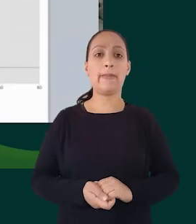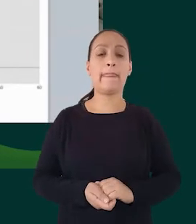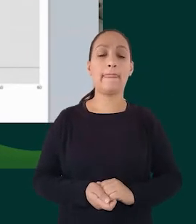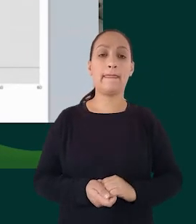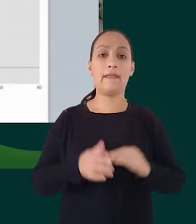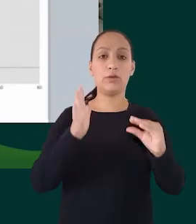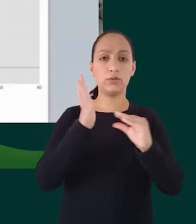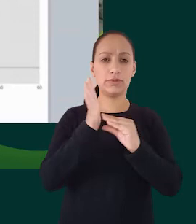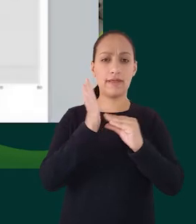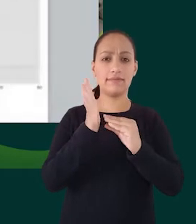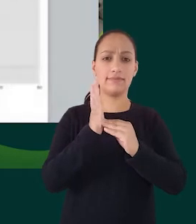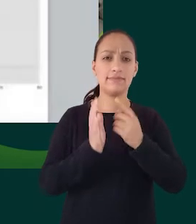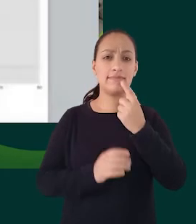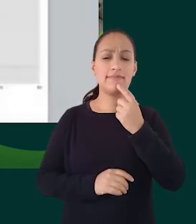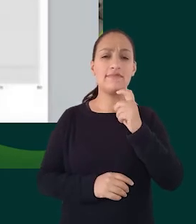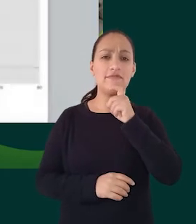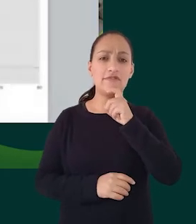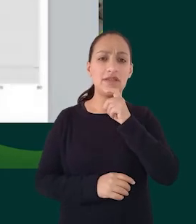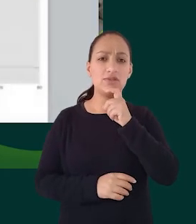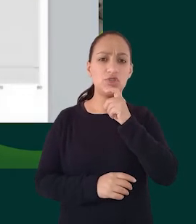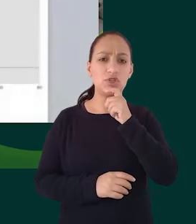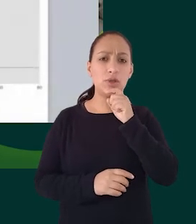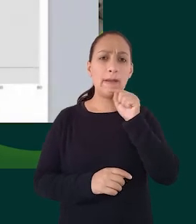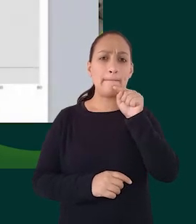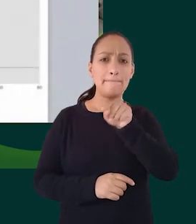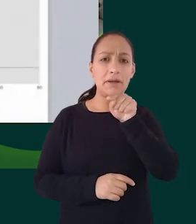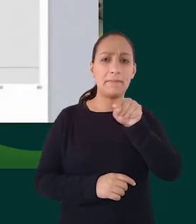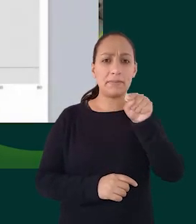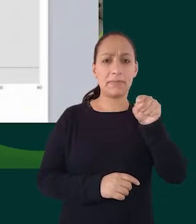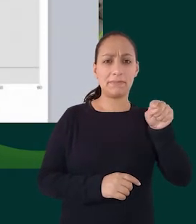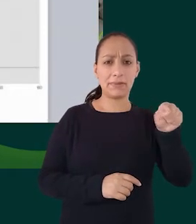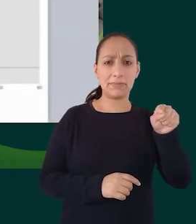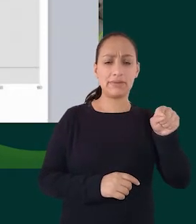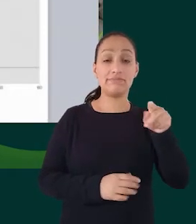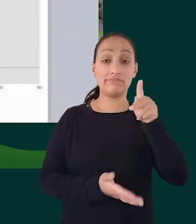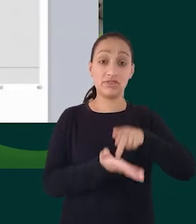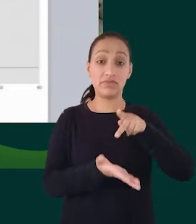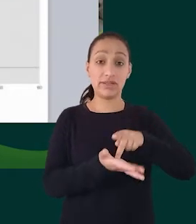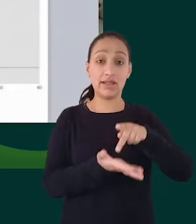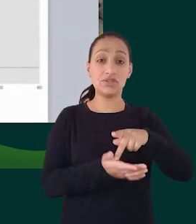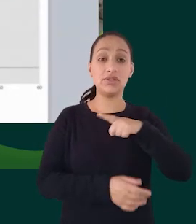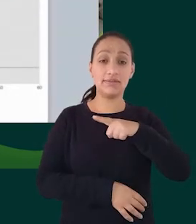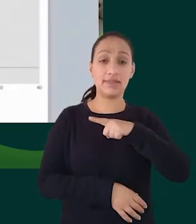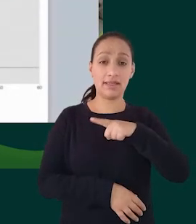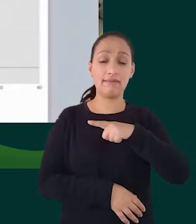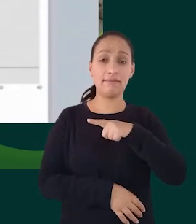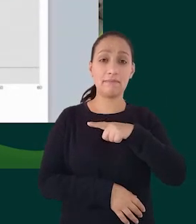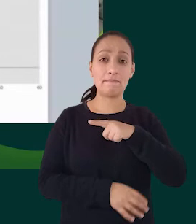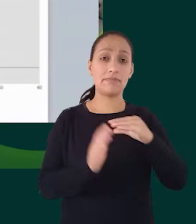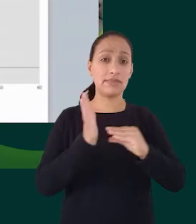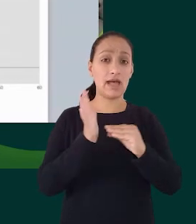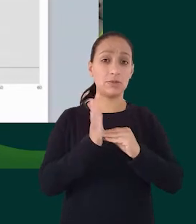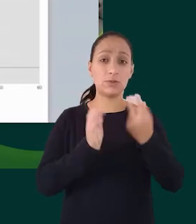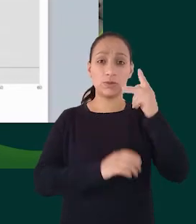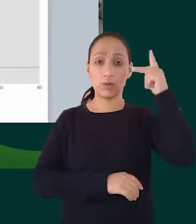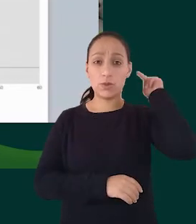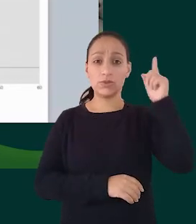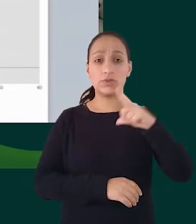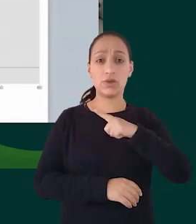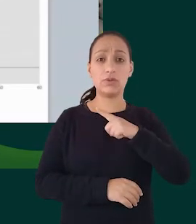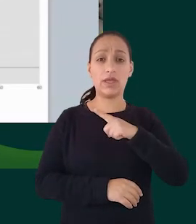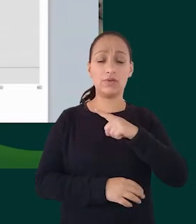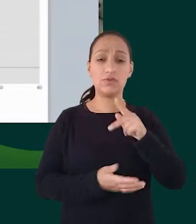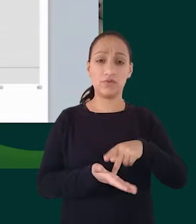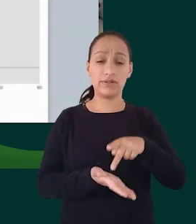Os dados em verde aqui, ó, os pontinhos em verde, são os dados reais existentes, são os meus dados históricos, e